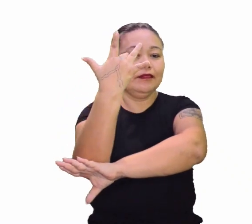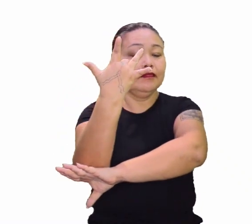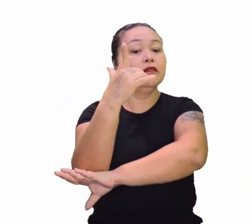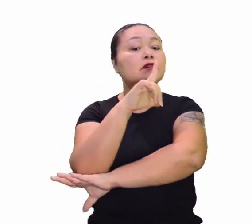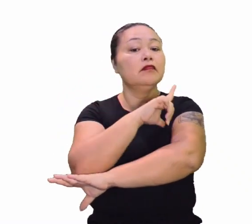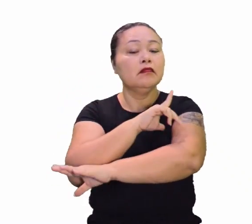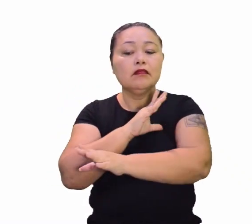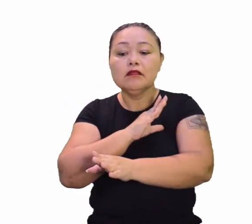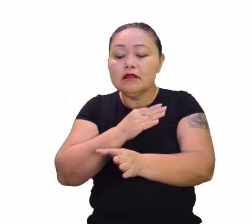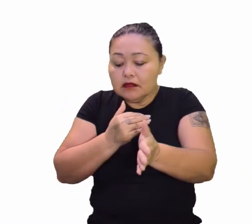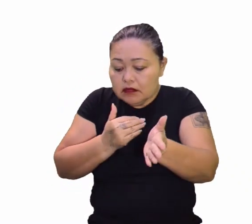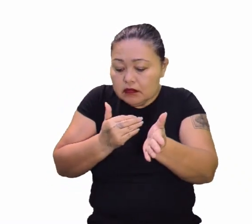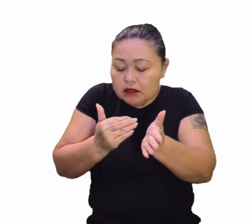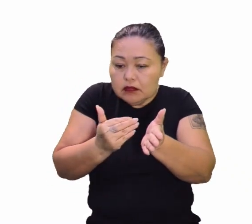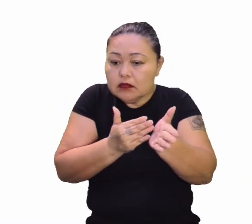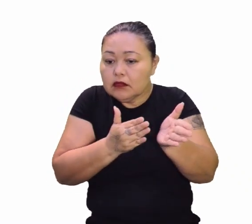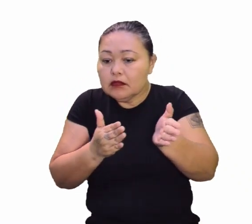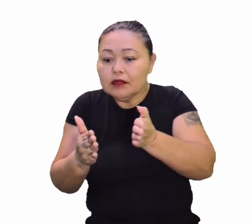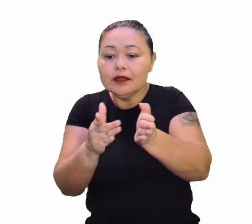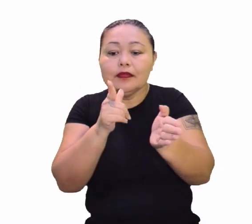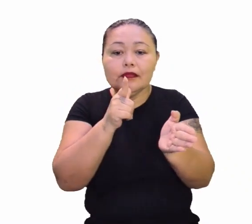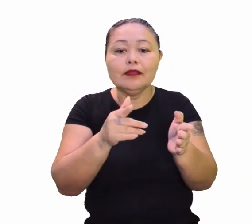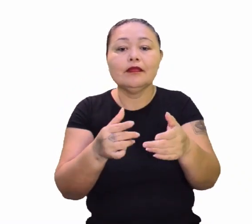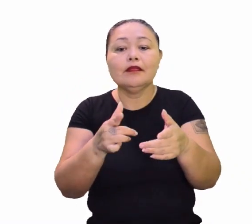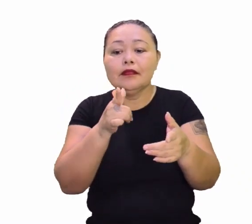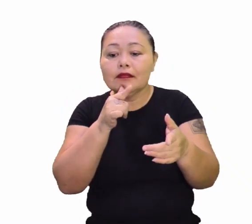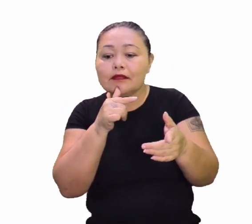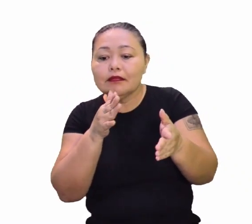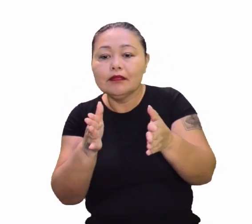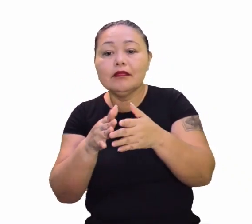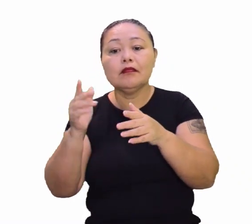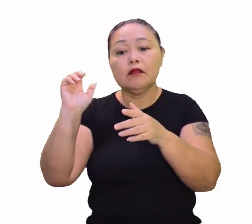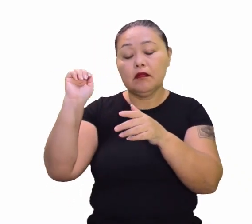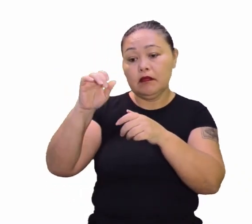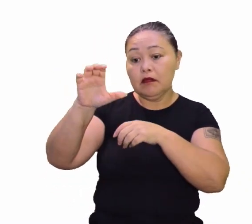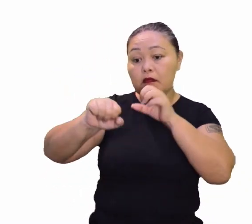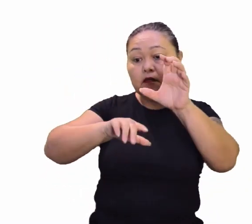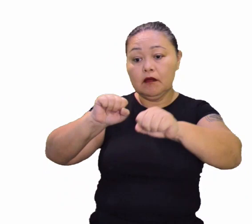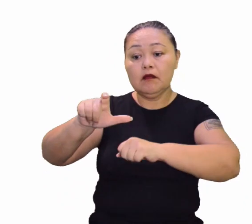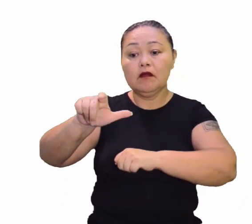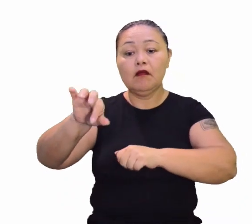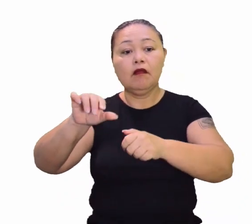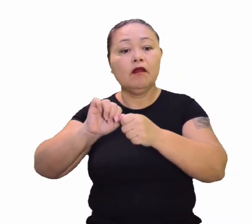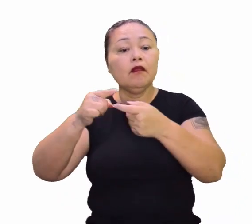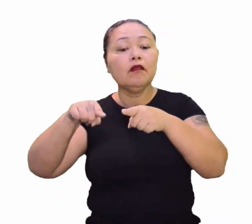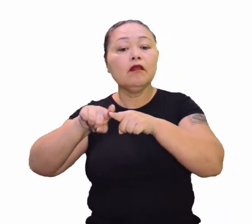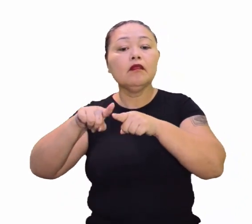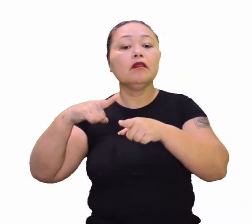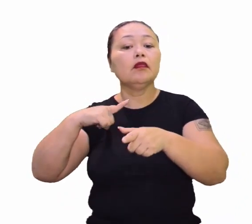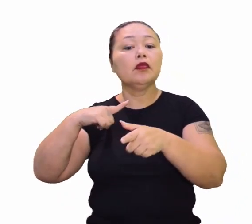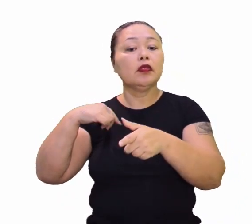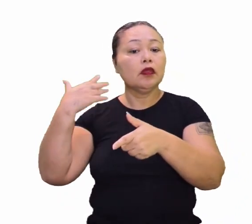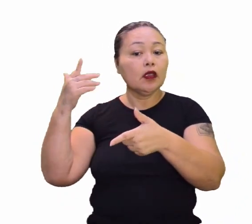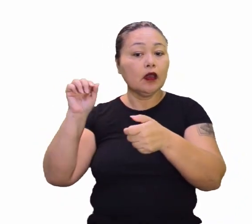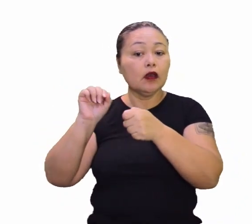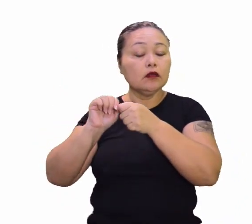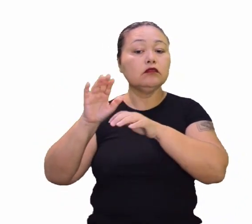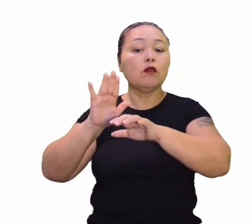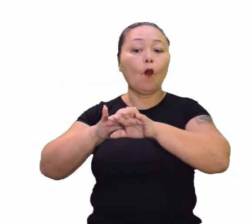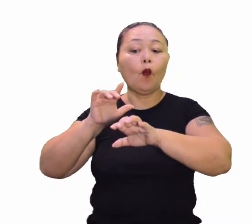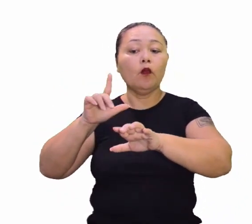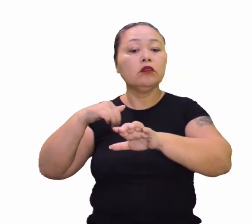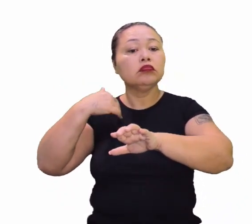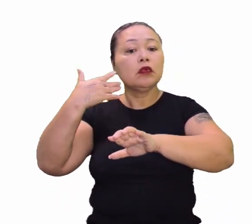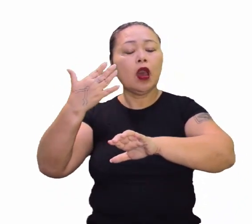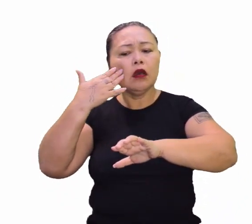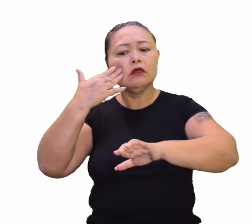ecológica, atuando nas nascentes dos rios, na caça e na coleta. Uma atividade realizada ilegalmente